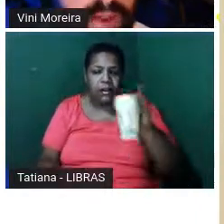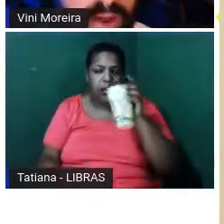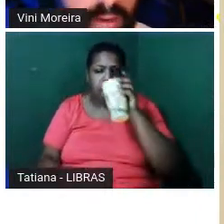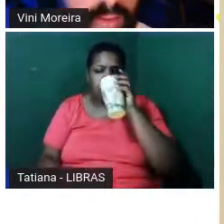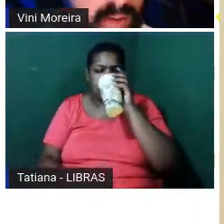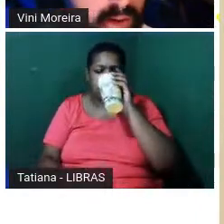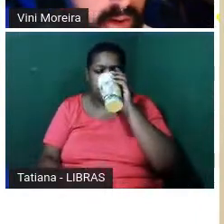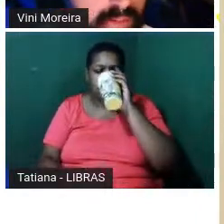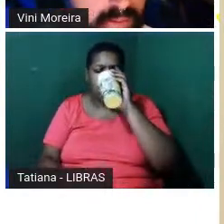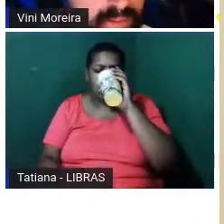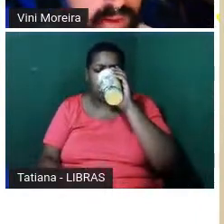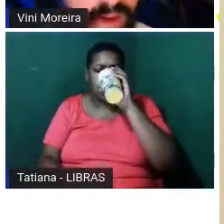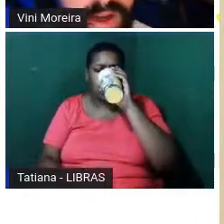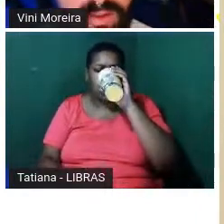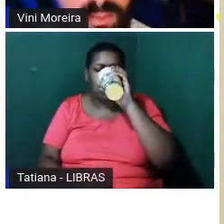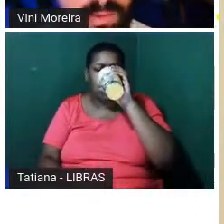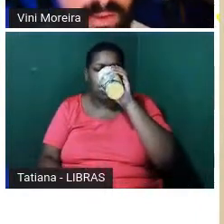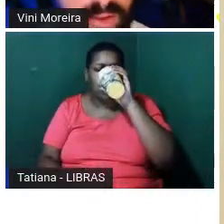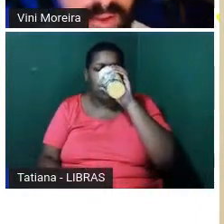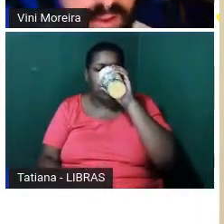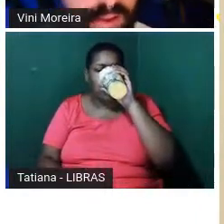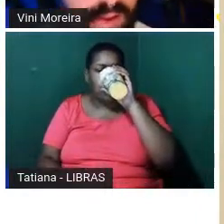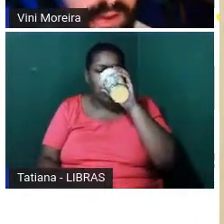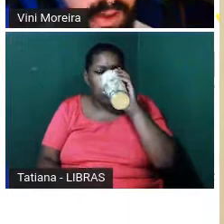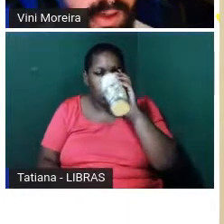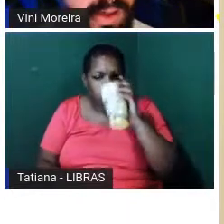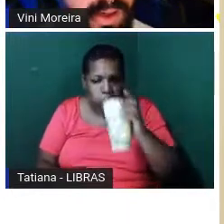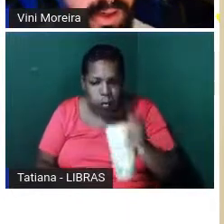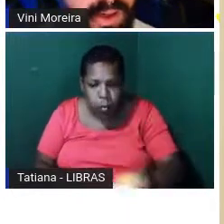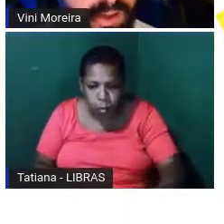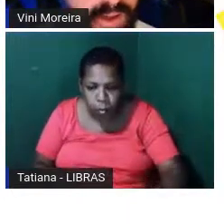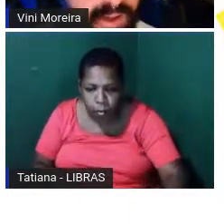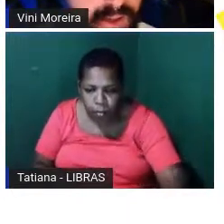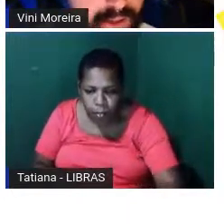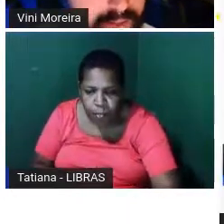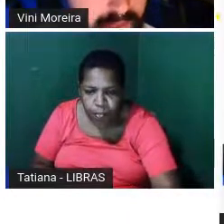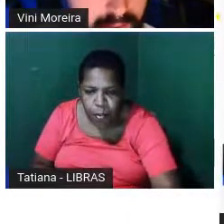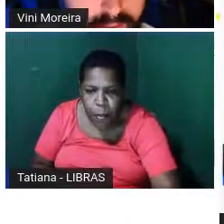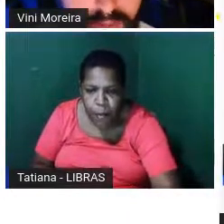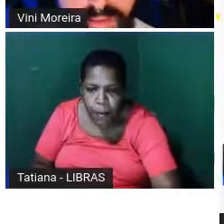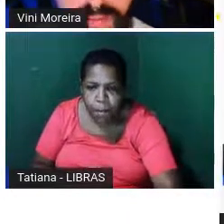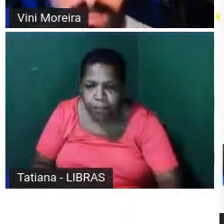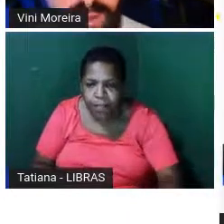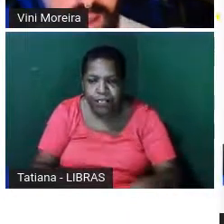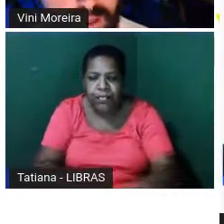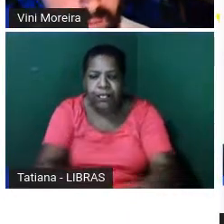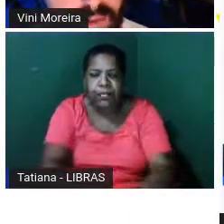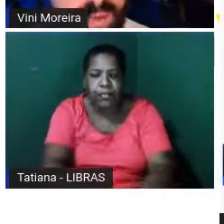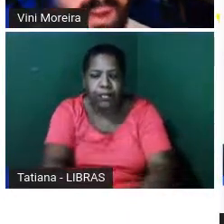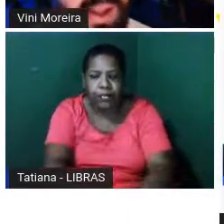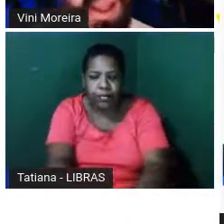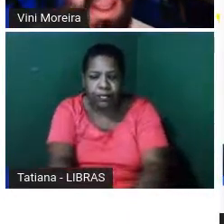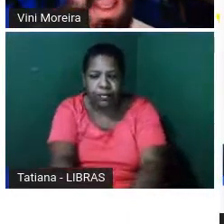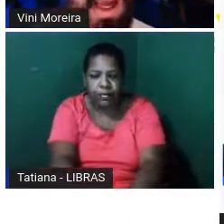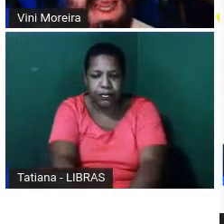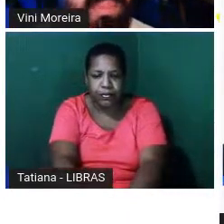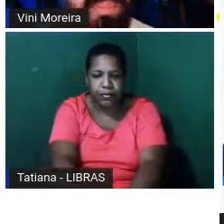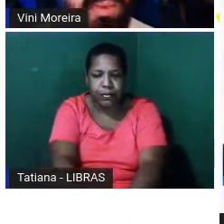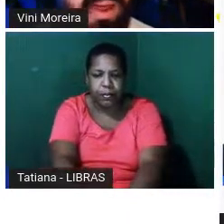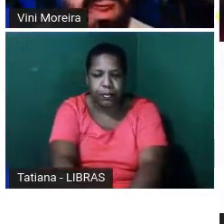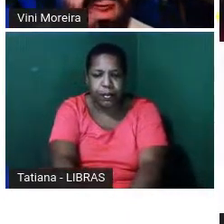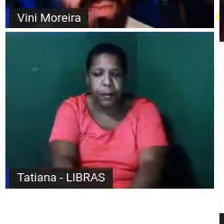hoje vou compartilhar com o áudio agora viu o Leonardo só para você e fica tranquilo